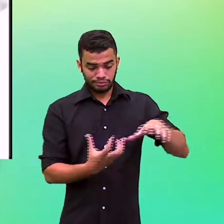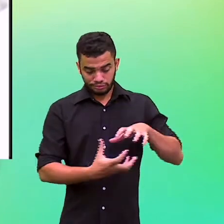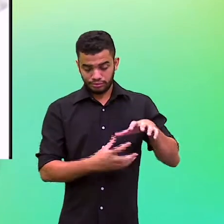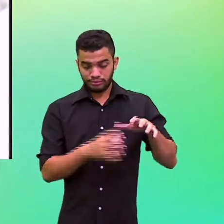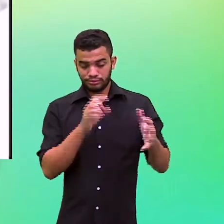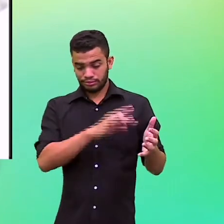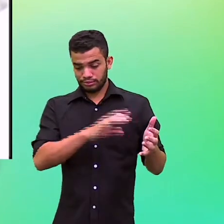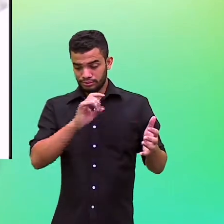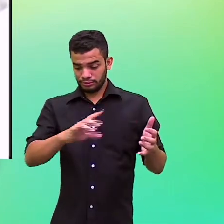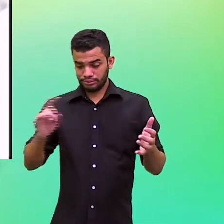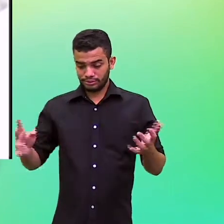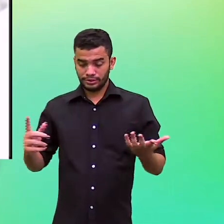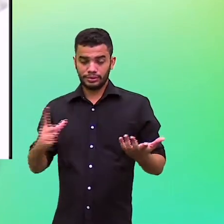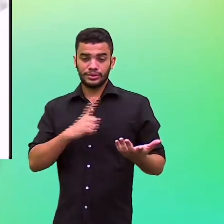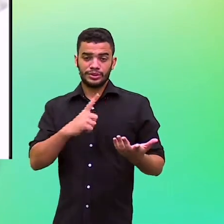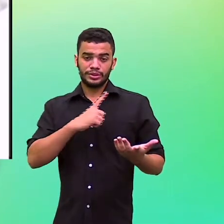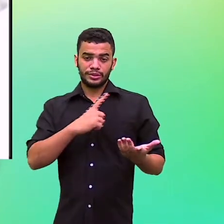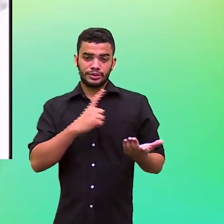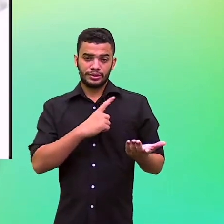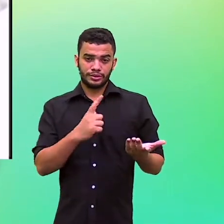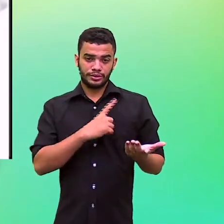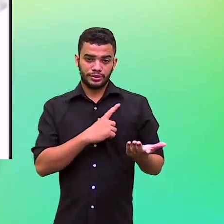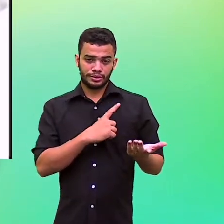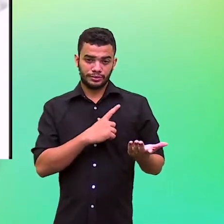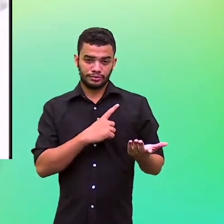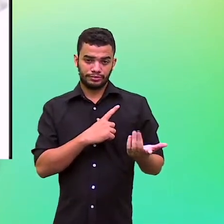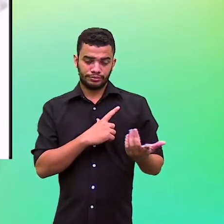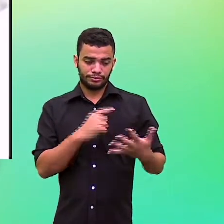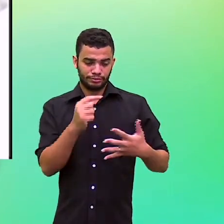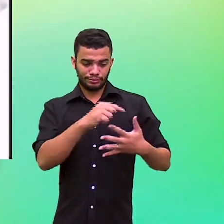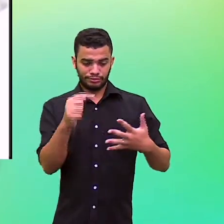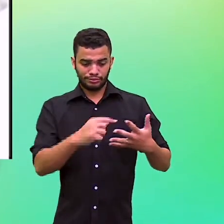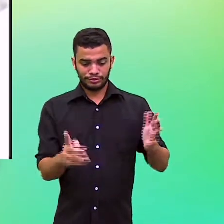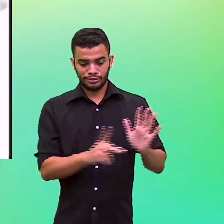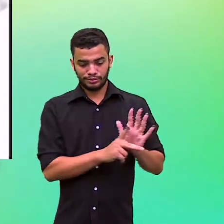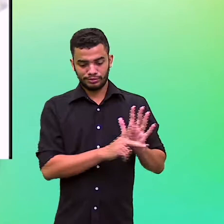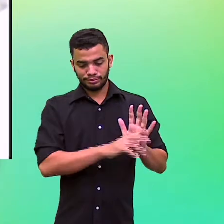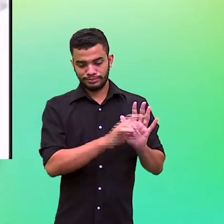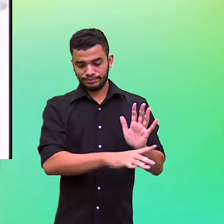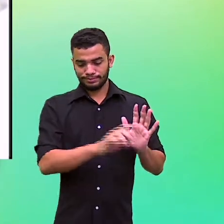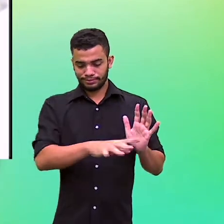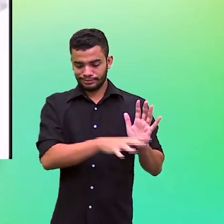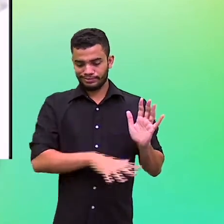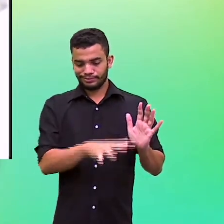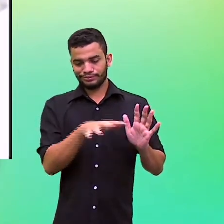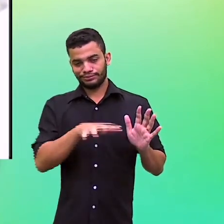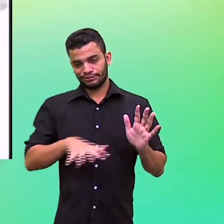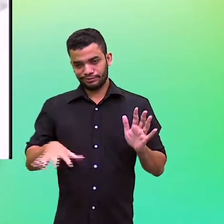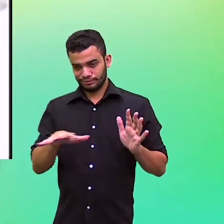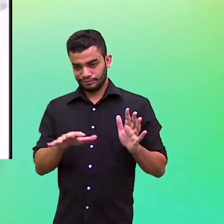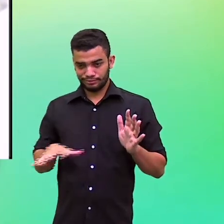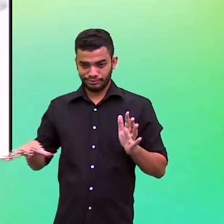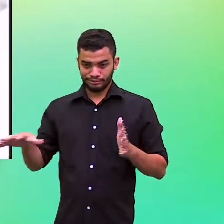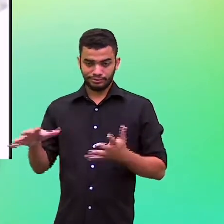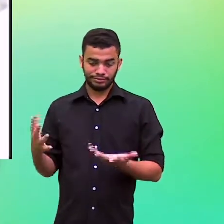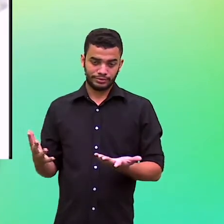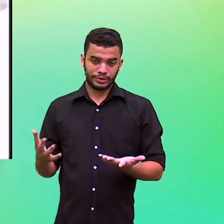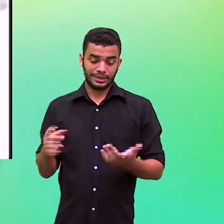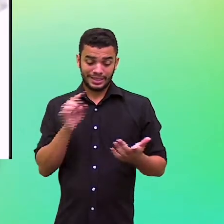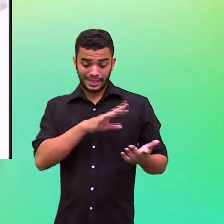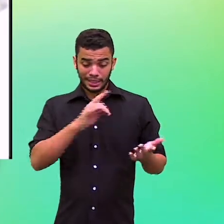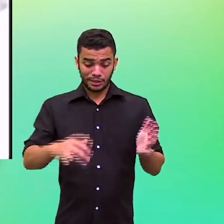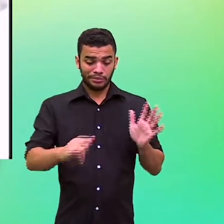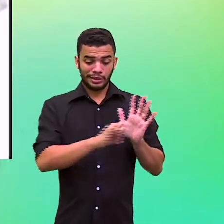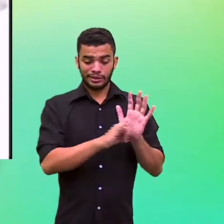locais e uma identidade própria. Assim, não é possível pensar nessas revoltas de